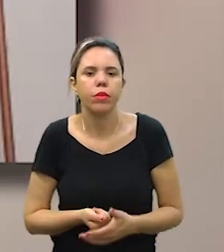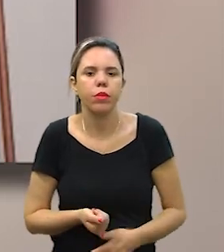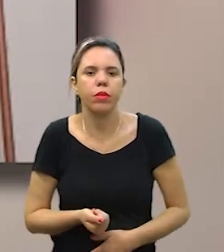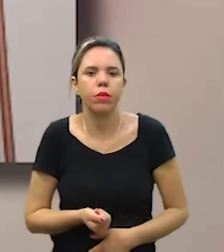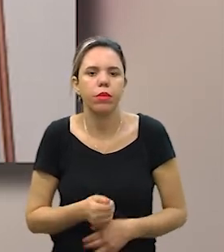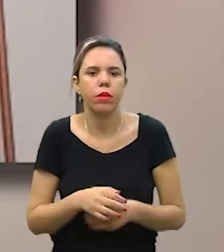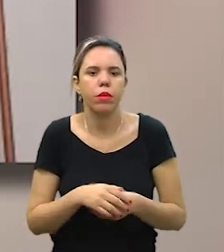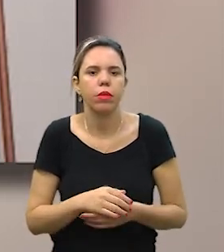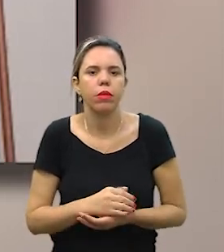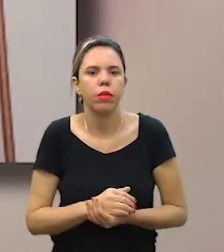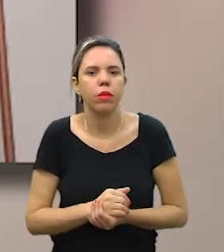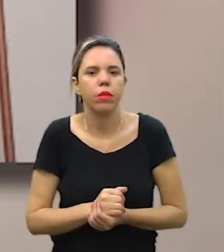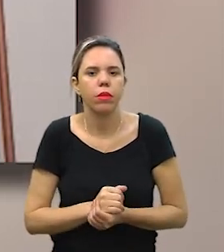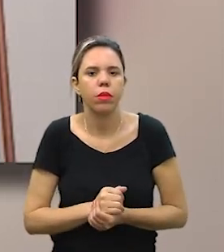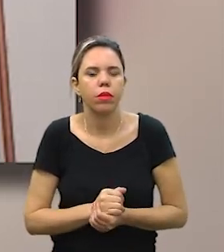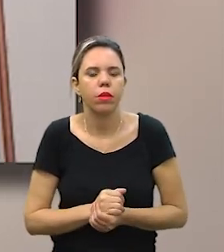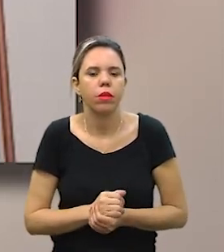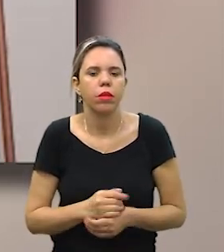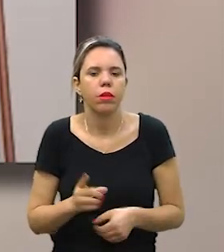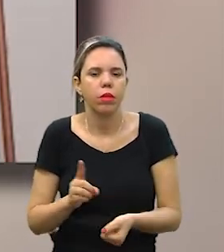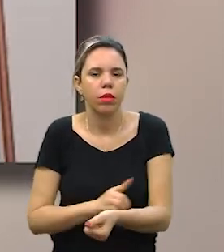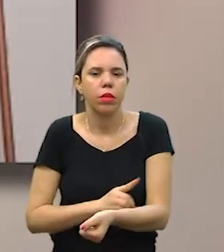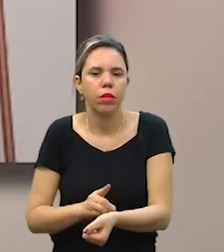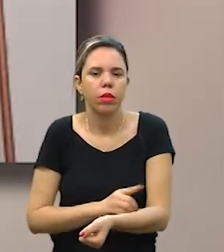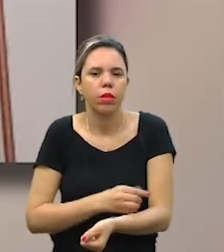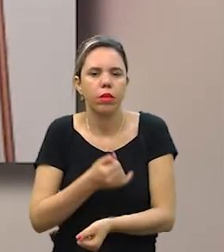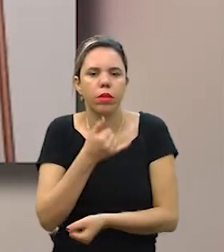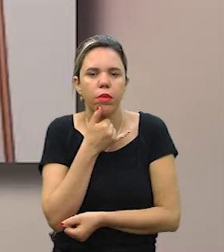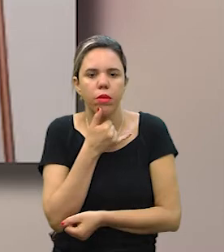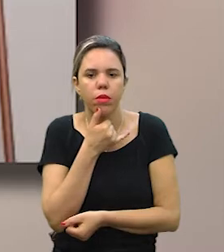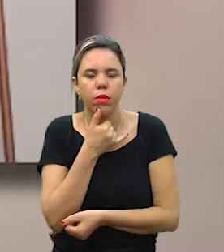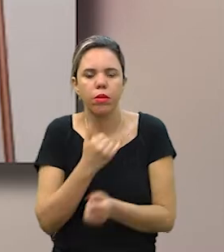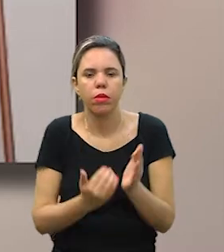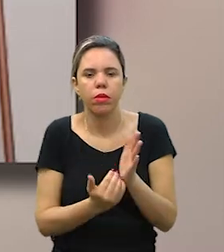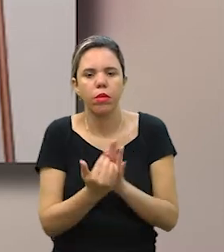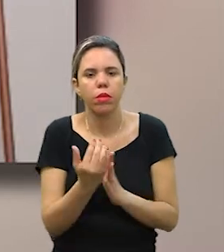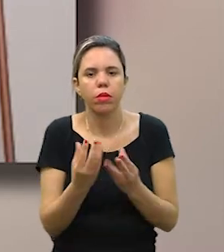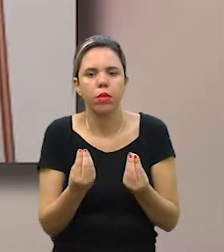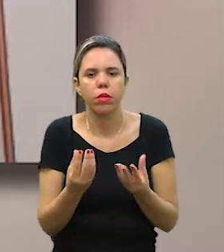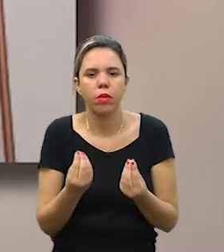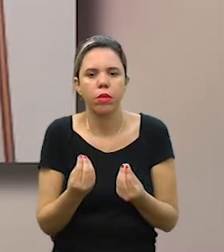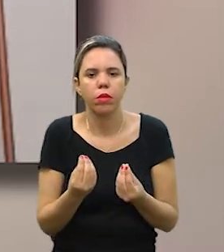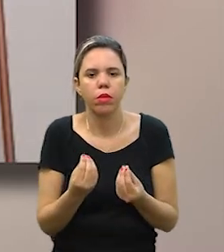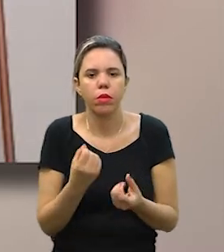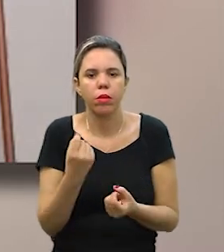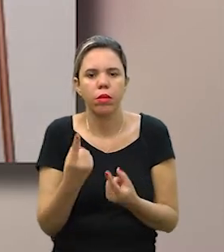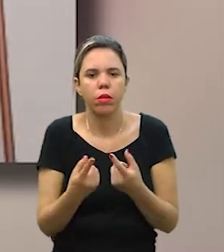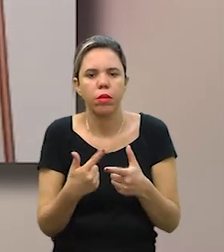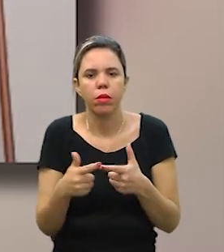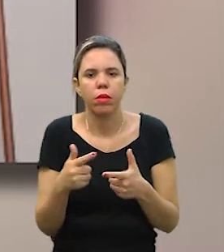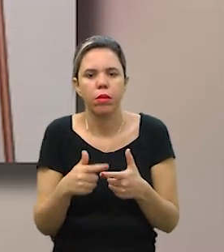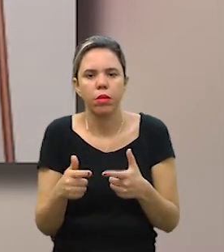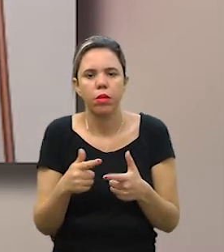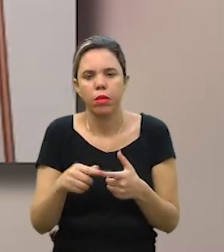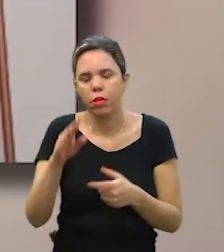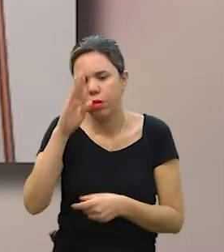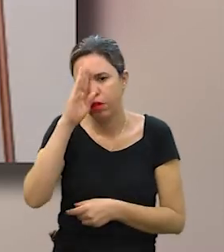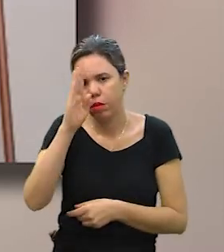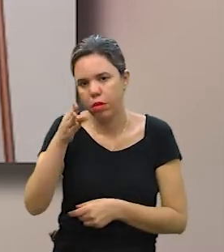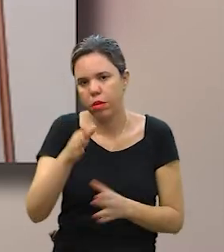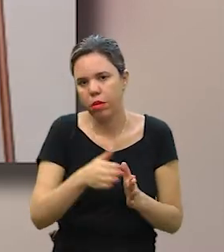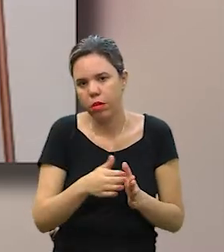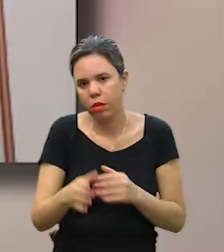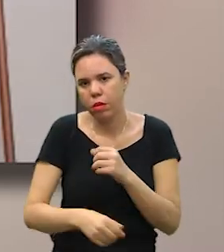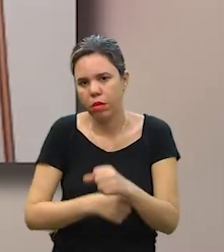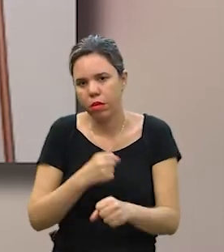infantil, diabetes, né, que infelizmente tem aumentado muito esses casos,